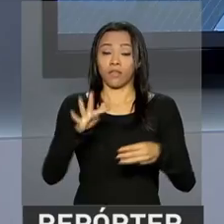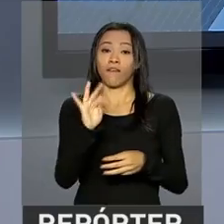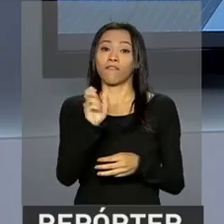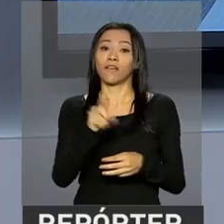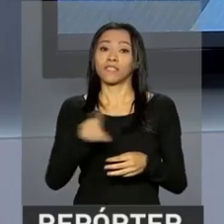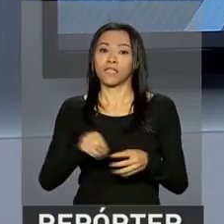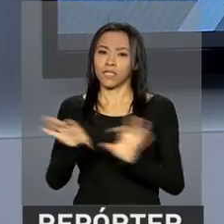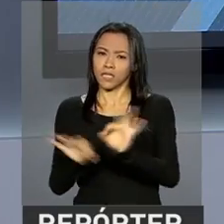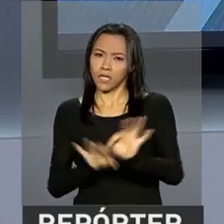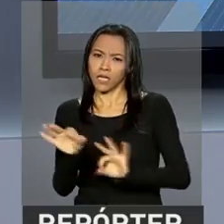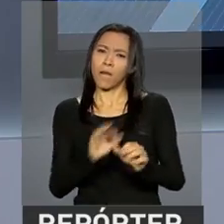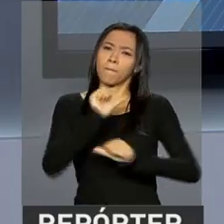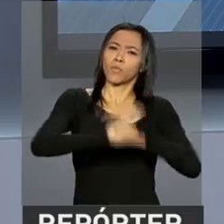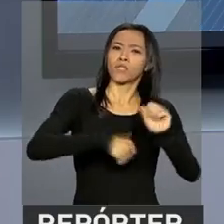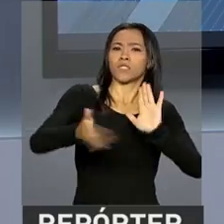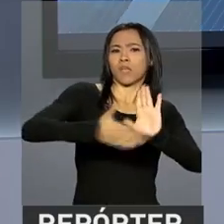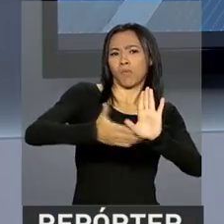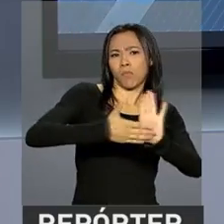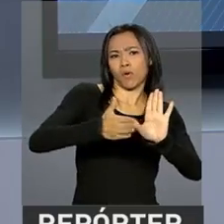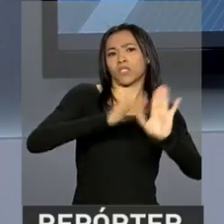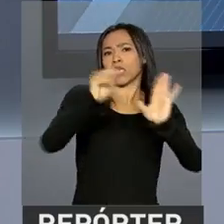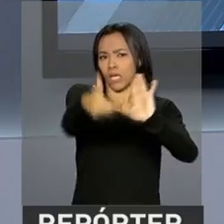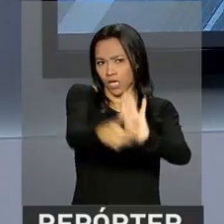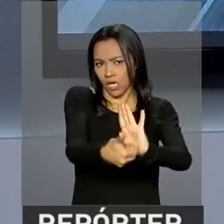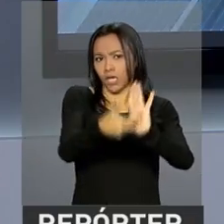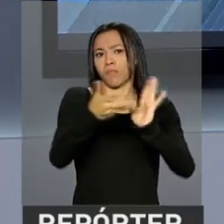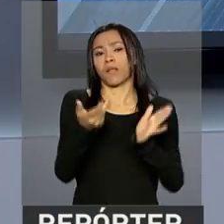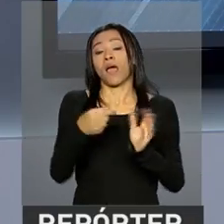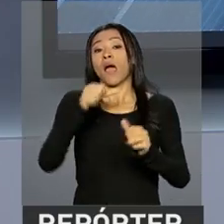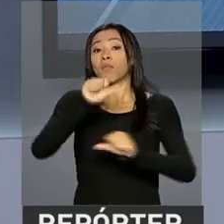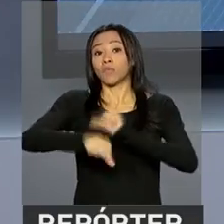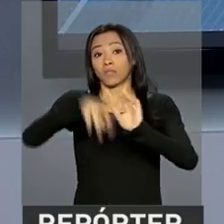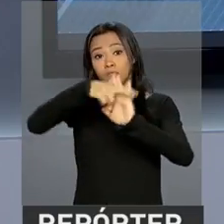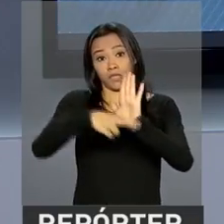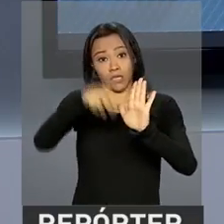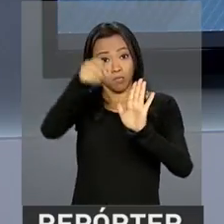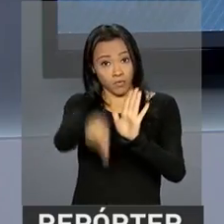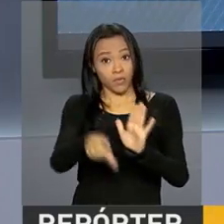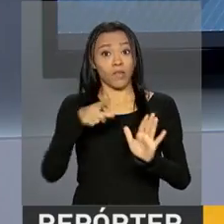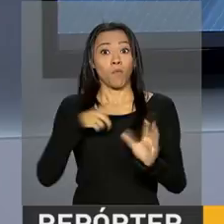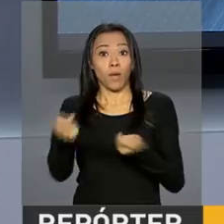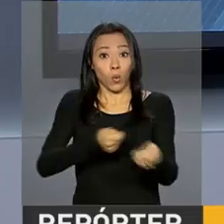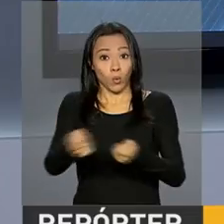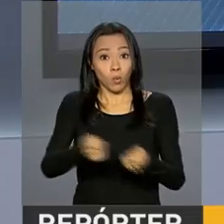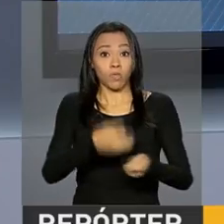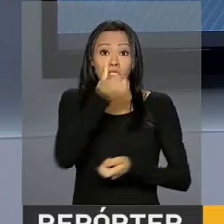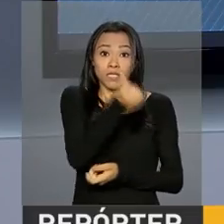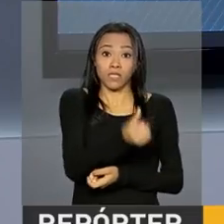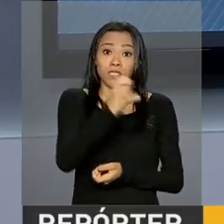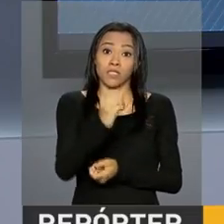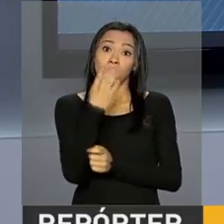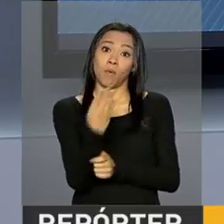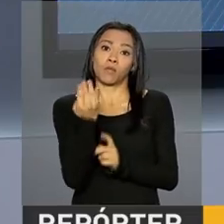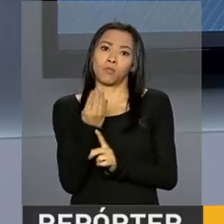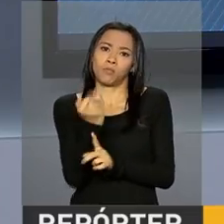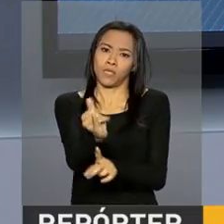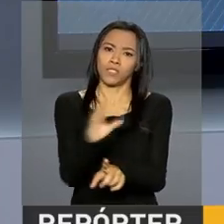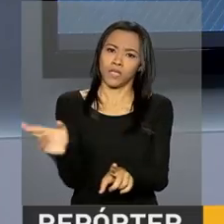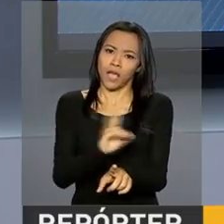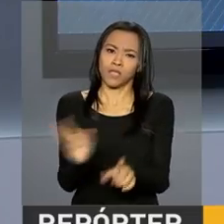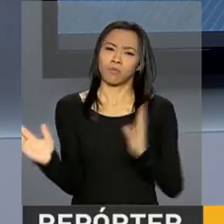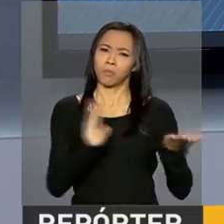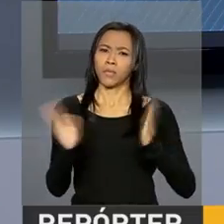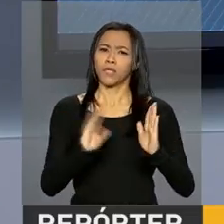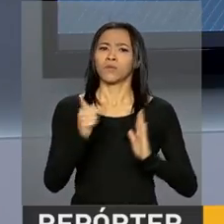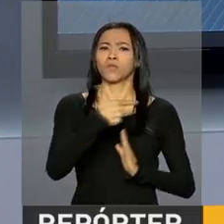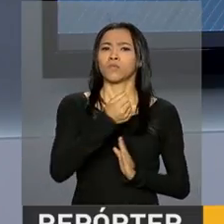mudanças propostas no projeto pela câmara dos deputados a reforma da previdência deve gerar uma economia de 604 bilhões de reais no período